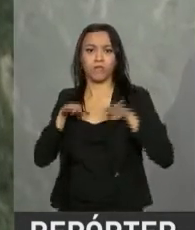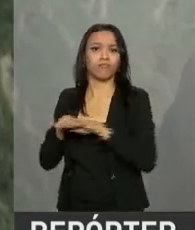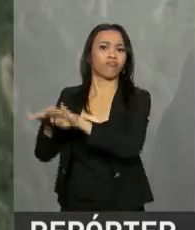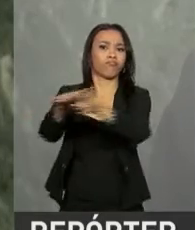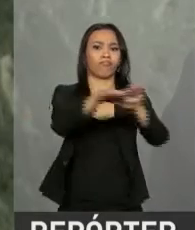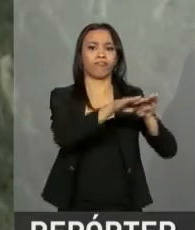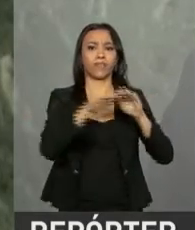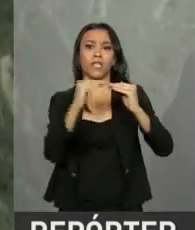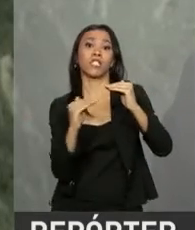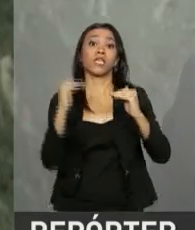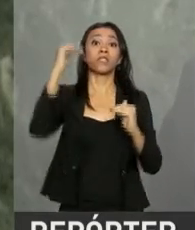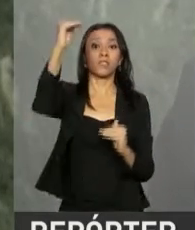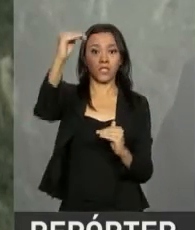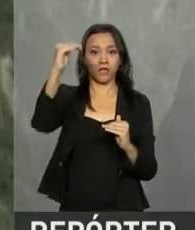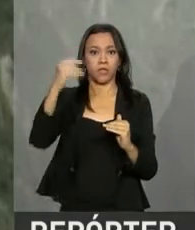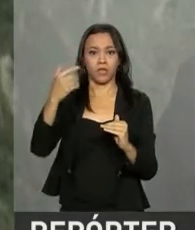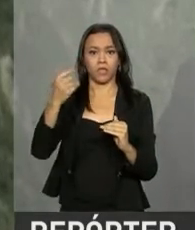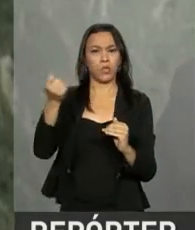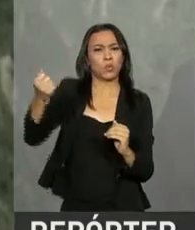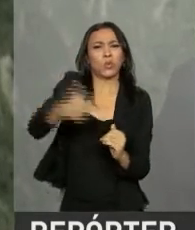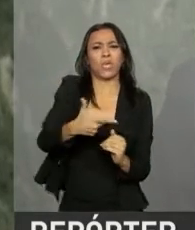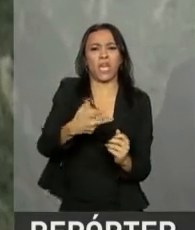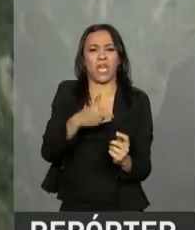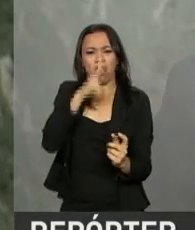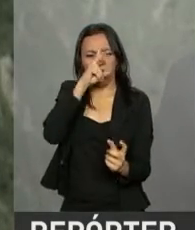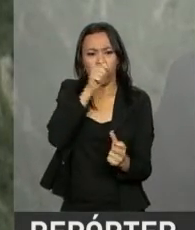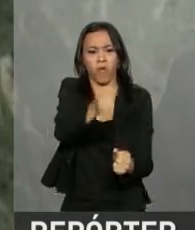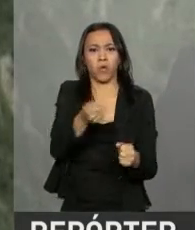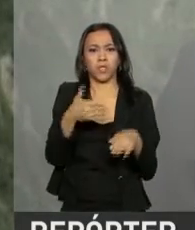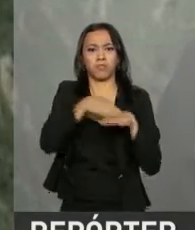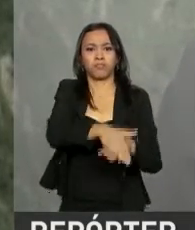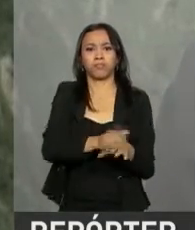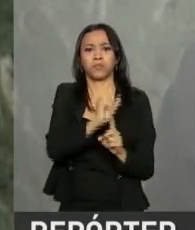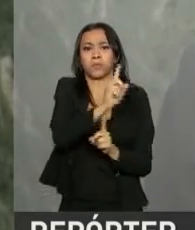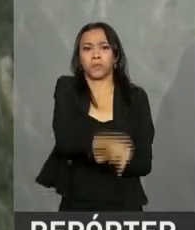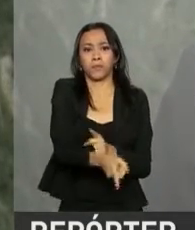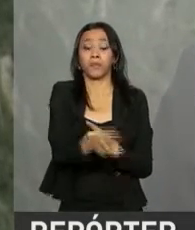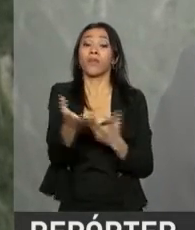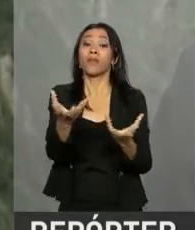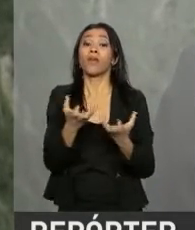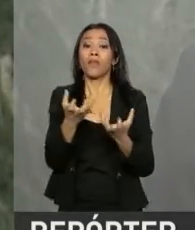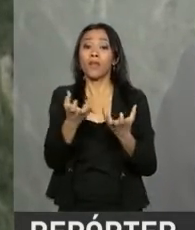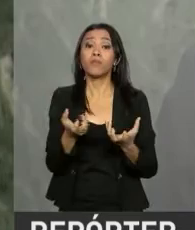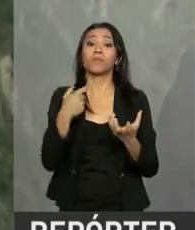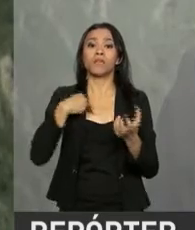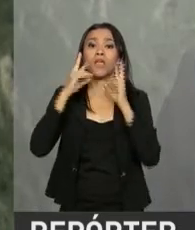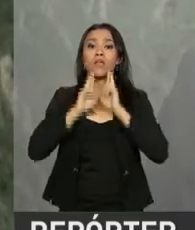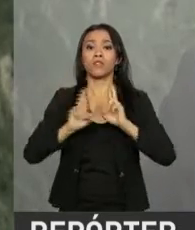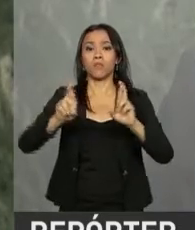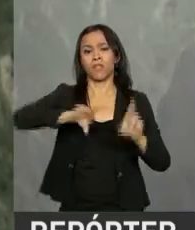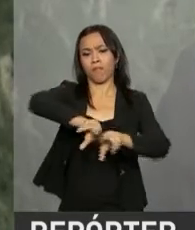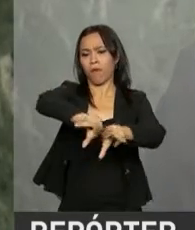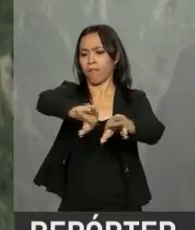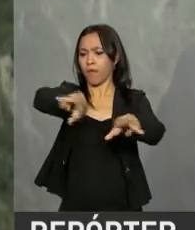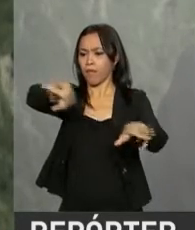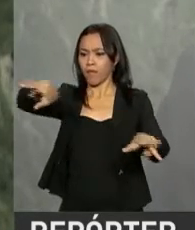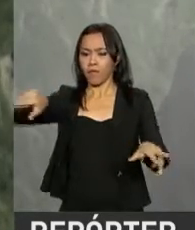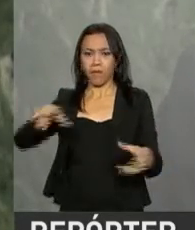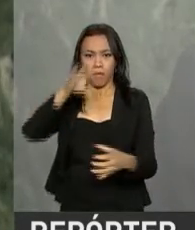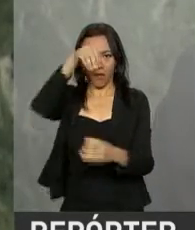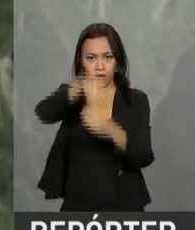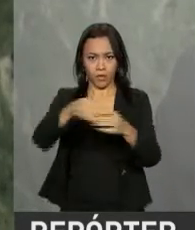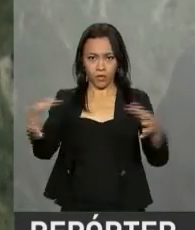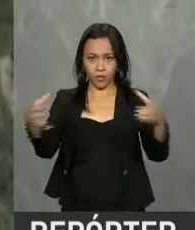força. Queremos regras que reflitam a pluralidade do concerto das nações.